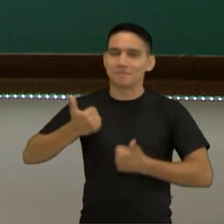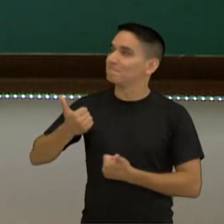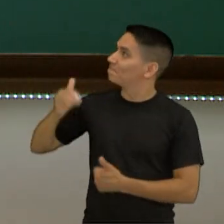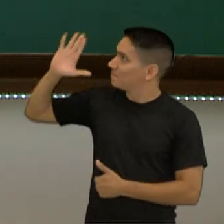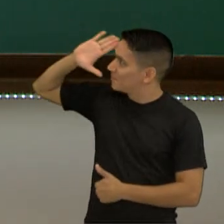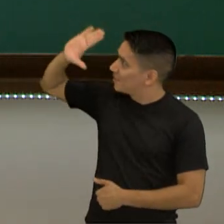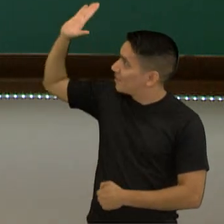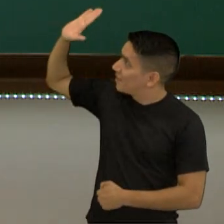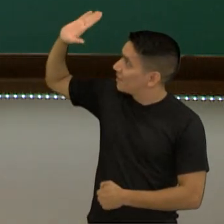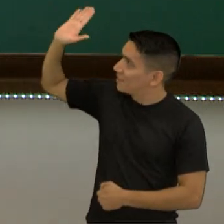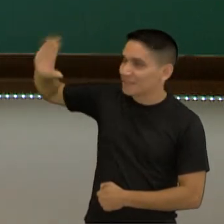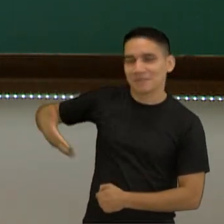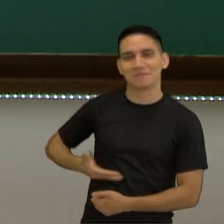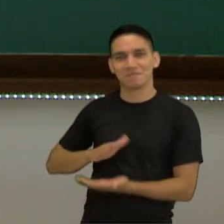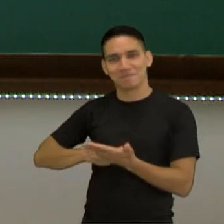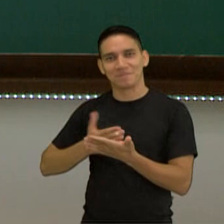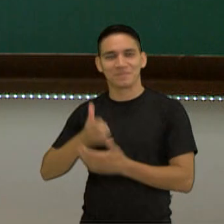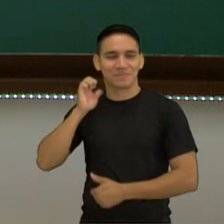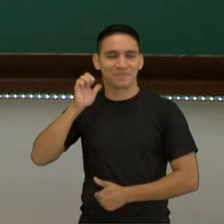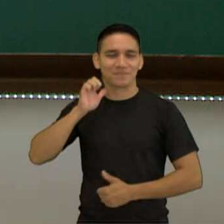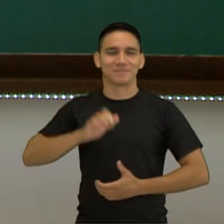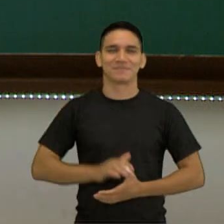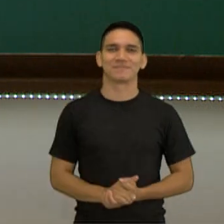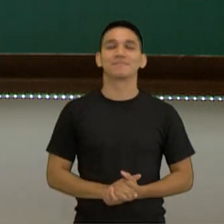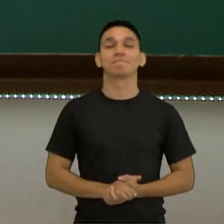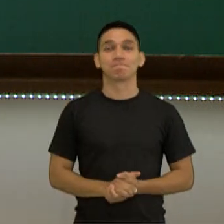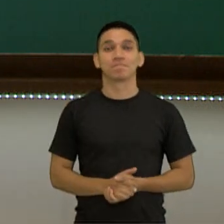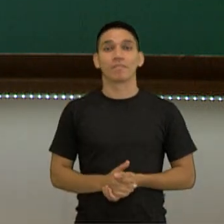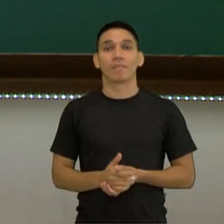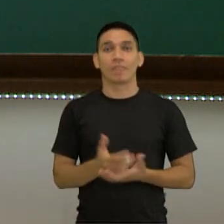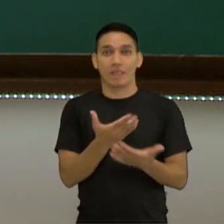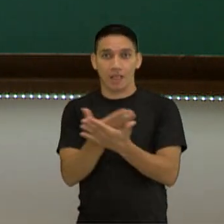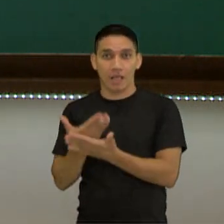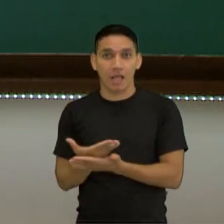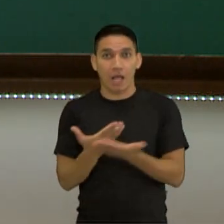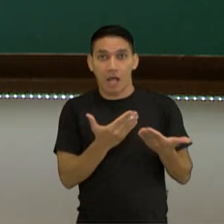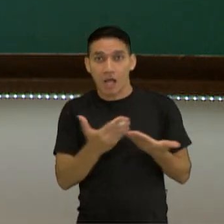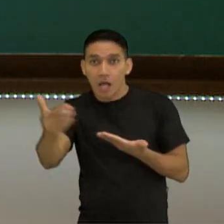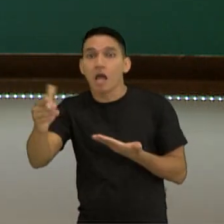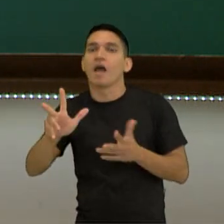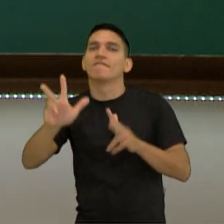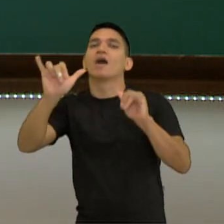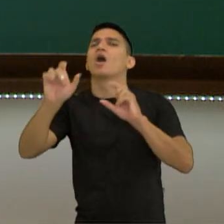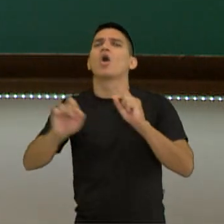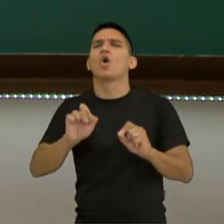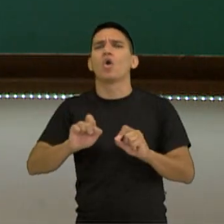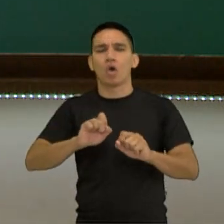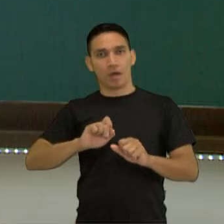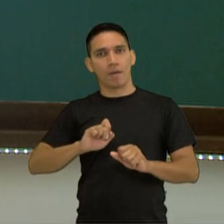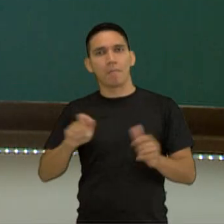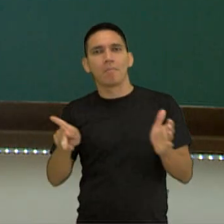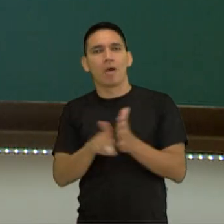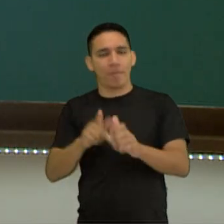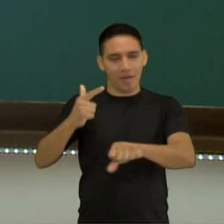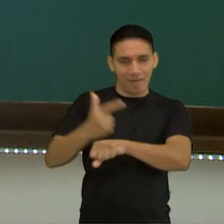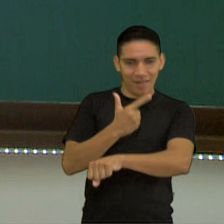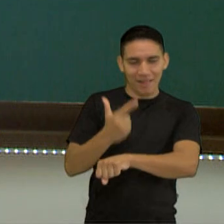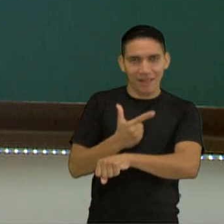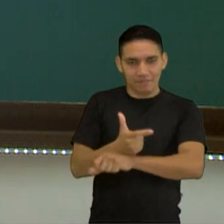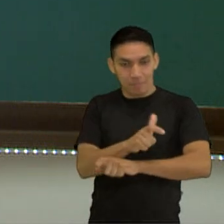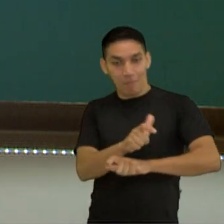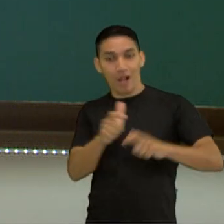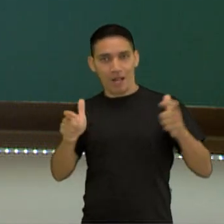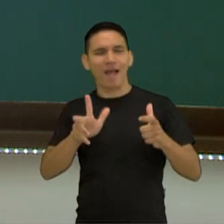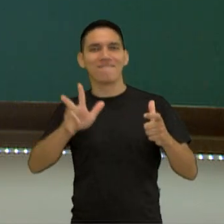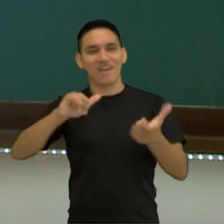intérprete. Hello, Zion! Na aula de hoje, nós vamos ampliar o nosso repertório léxico, sempre o